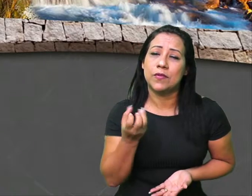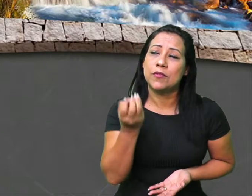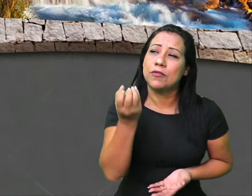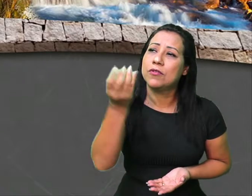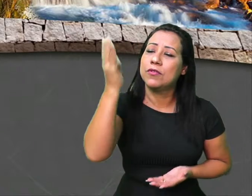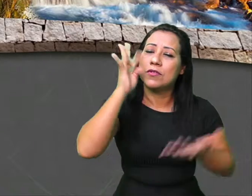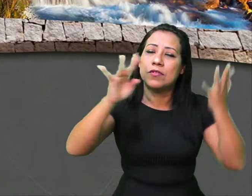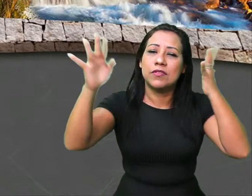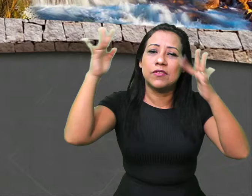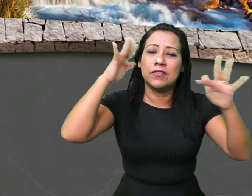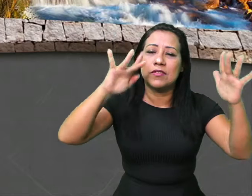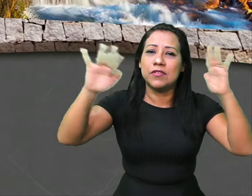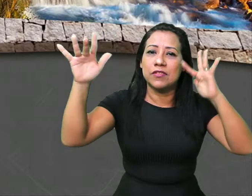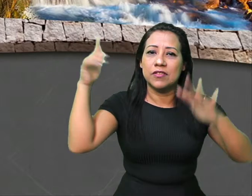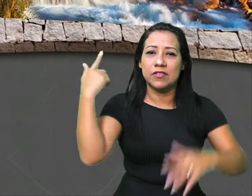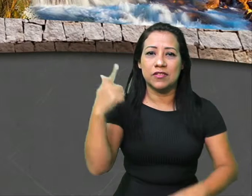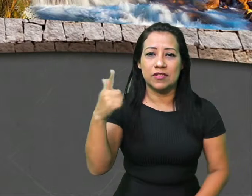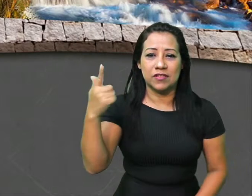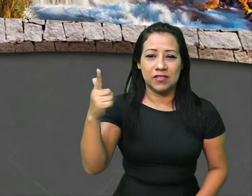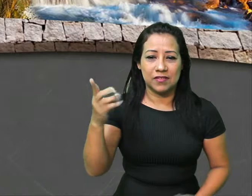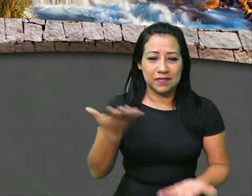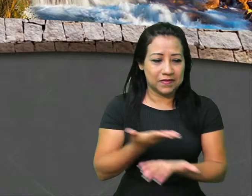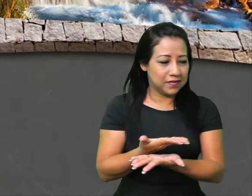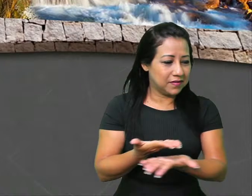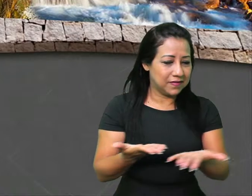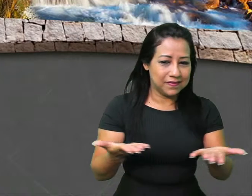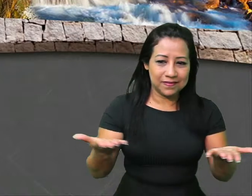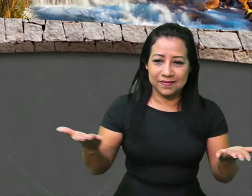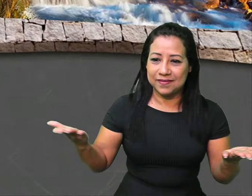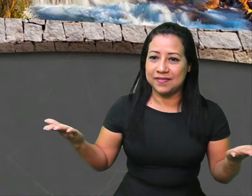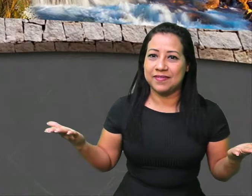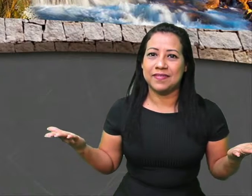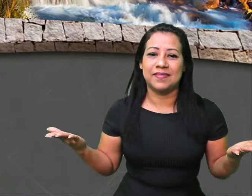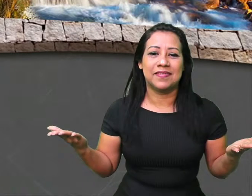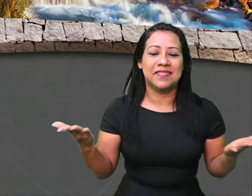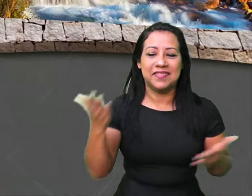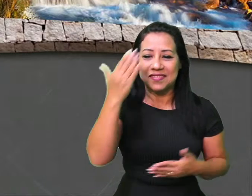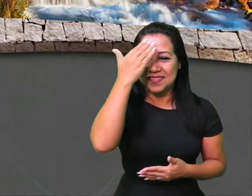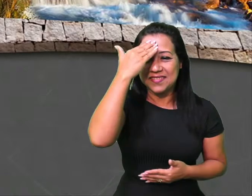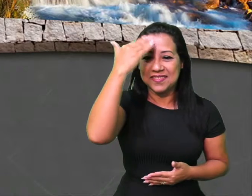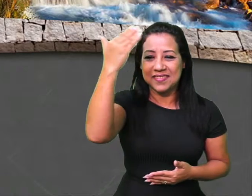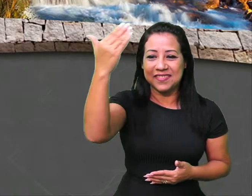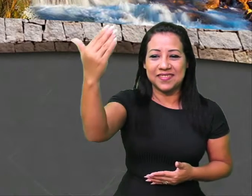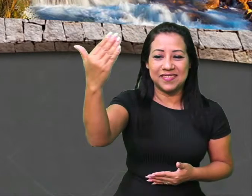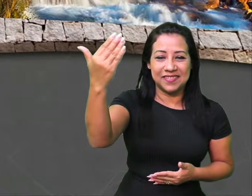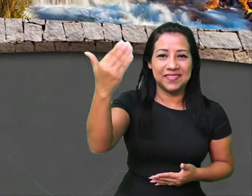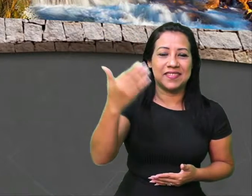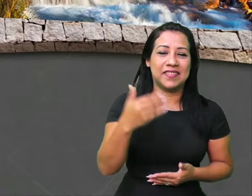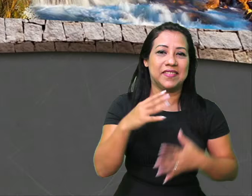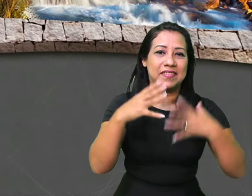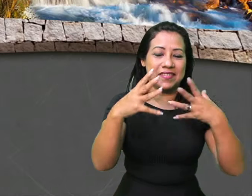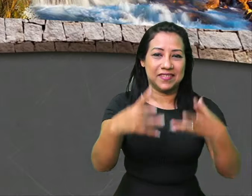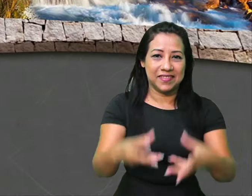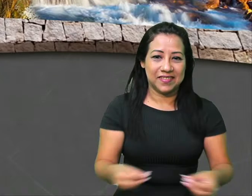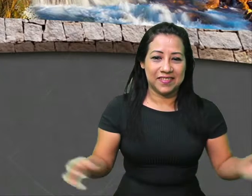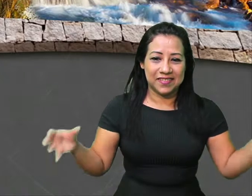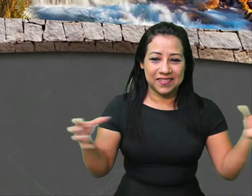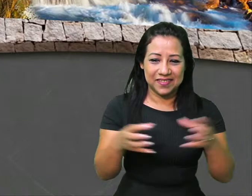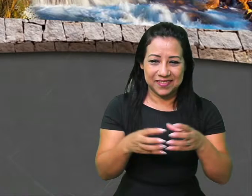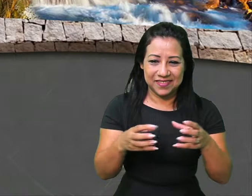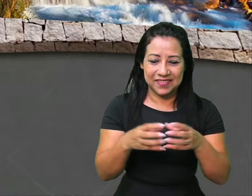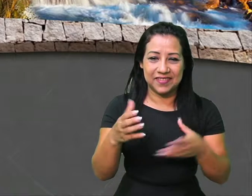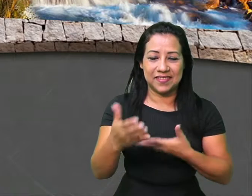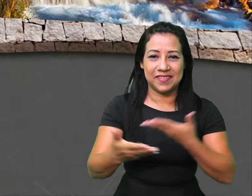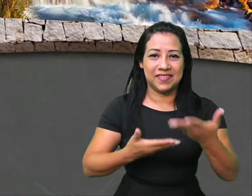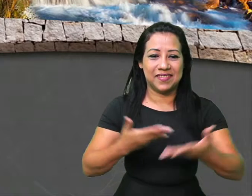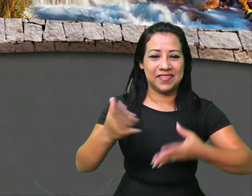geografia. No nosso cenário aí, agradecemos a toda a equipe da mediação por esse cenário lindo